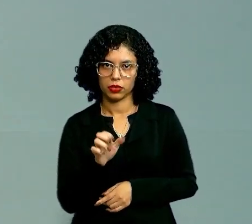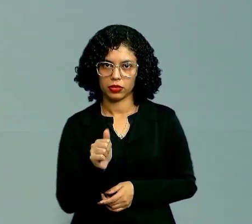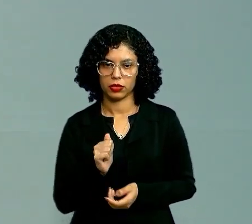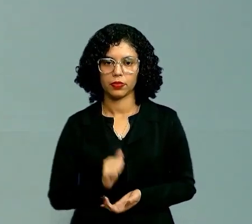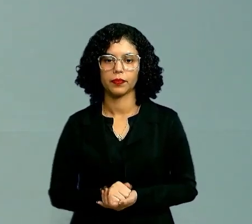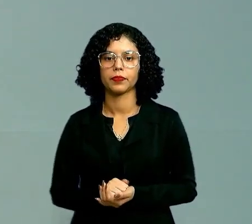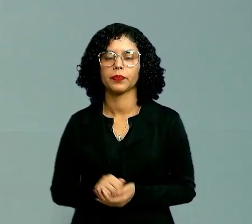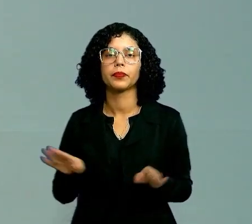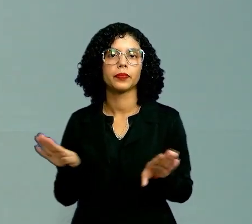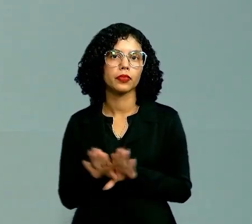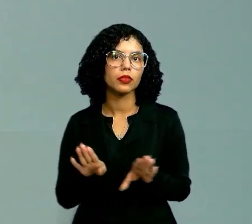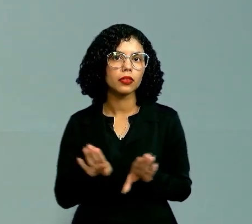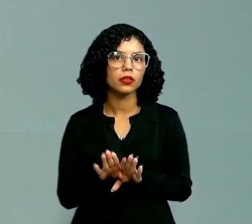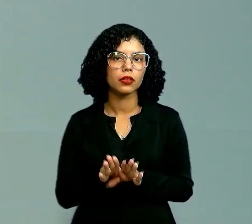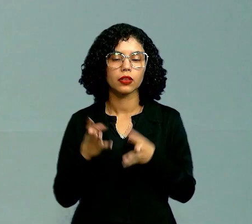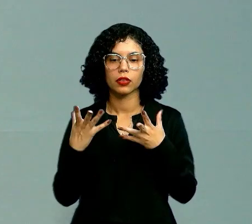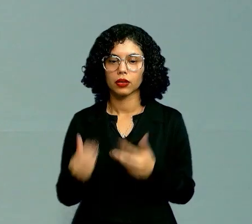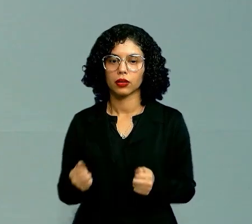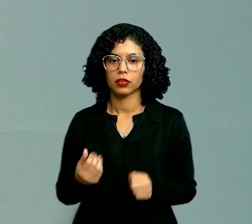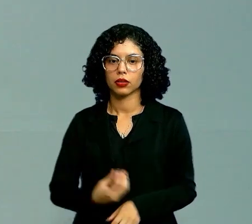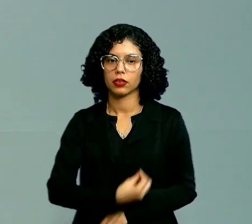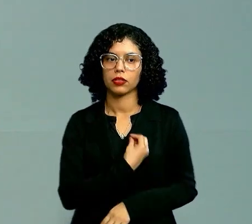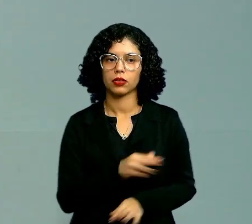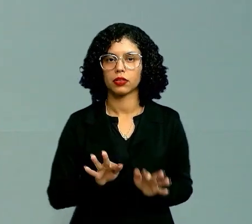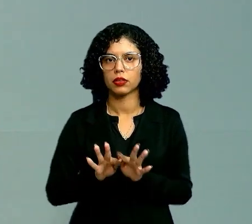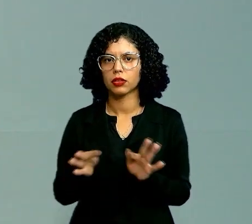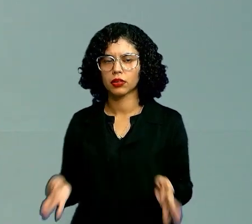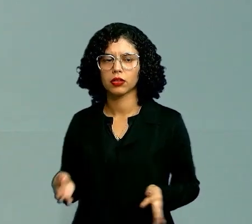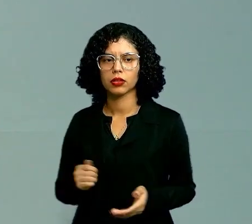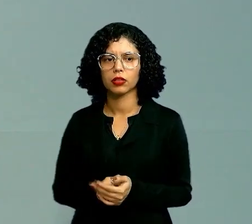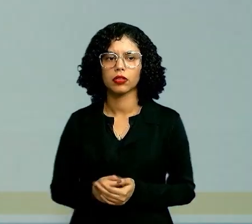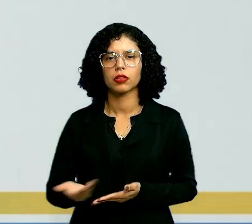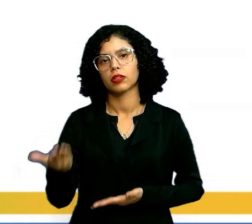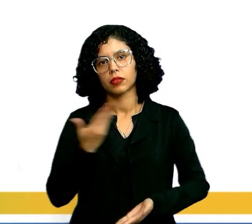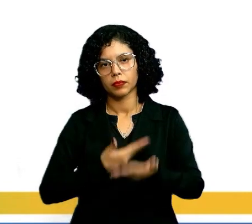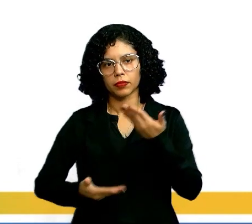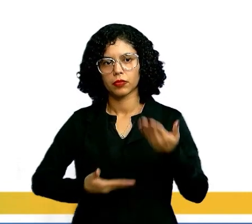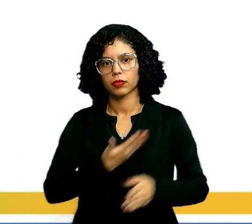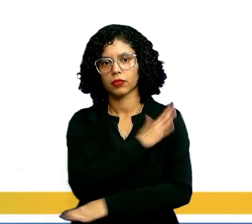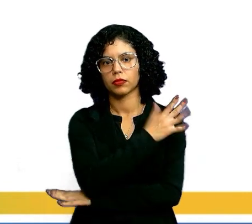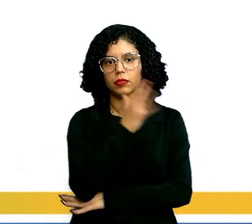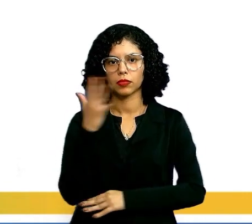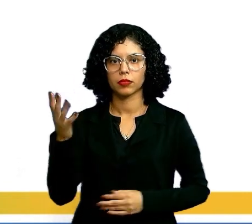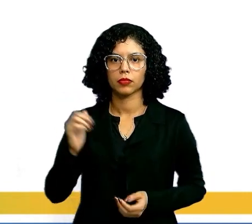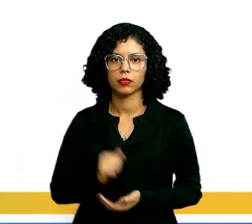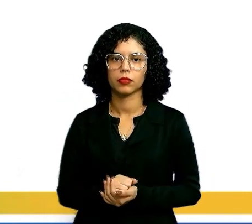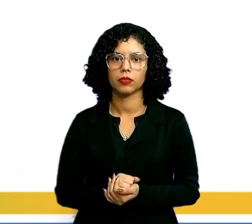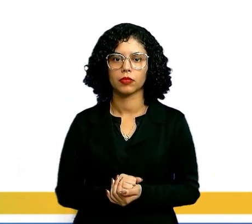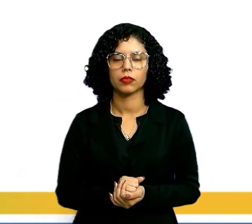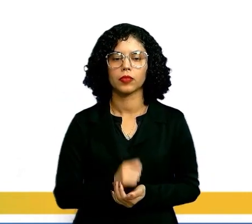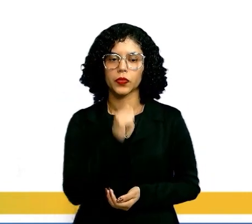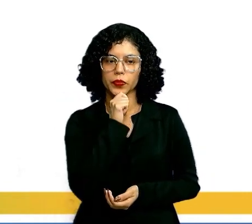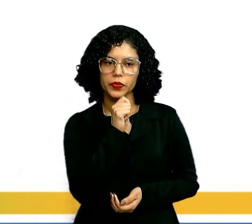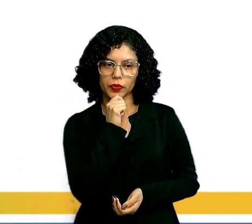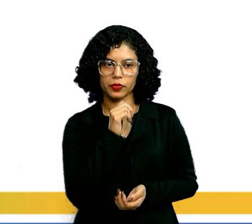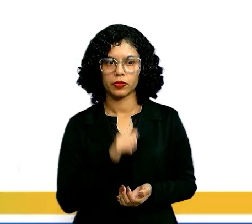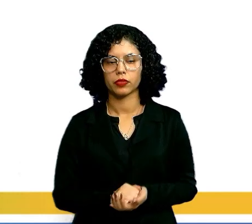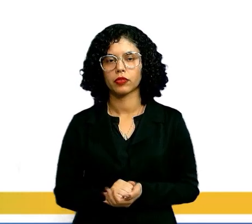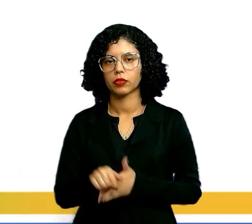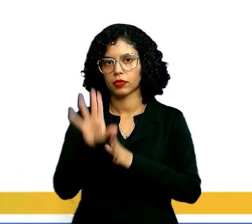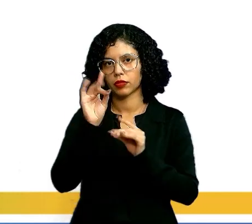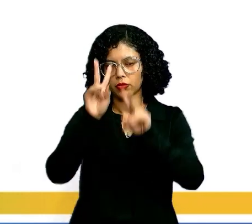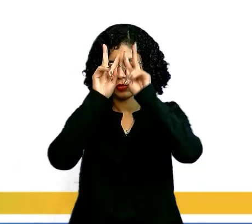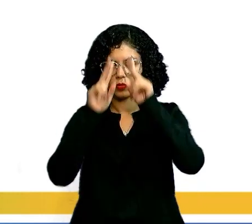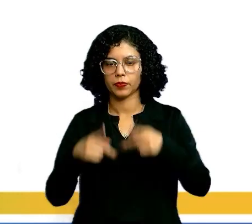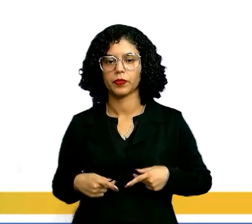dióis ele adotou um estilo de vida simples em harmonia com a natureza e de conformidade com os instintos